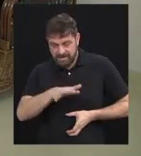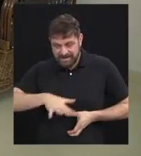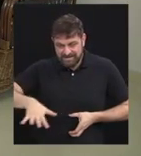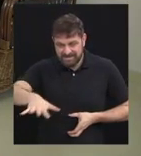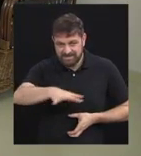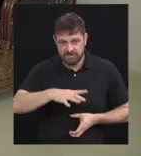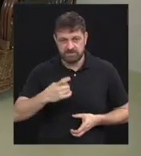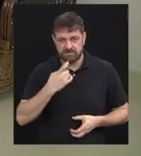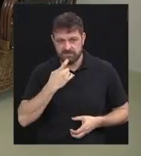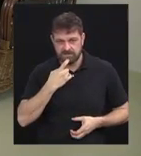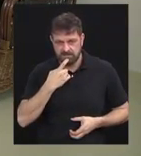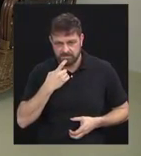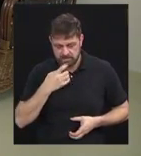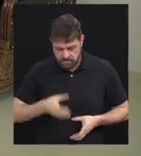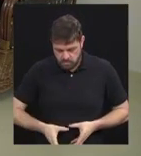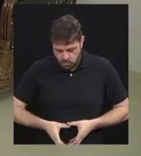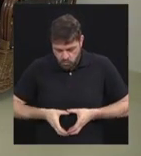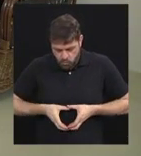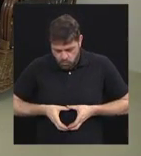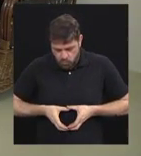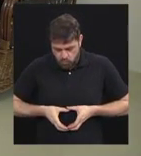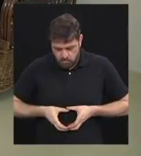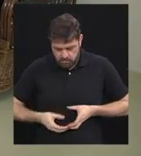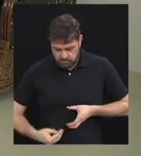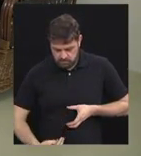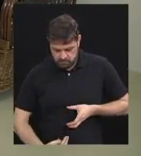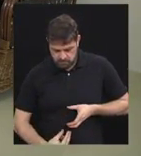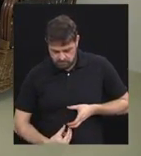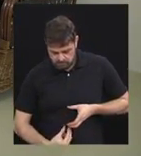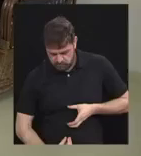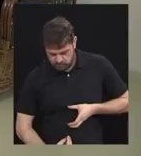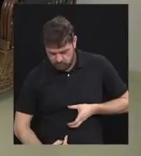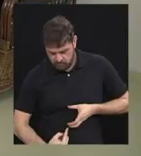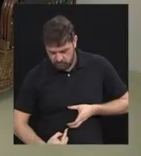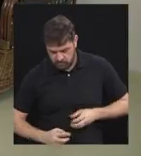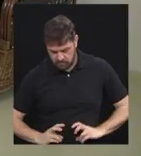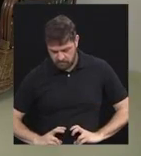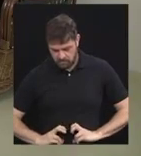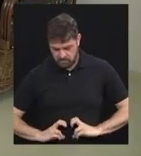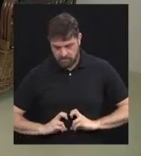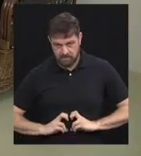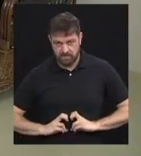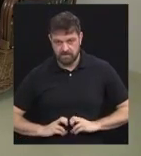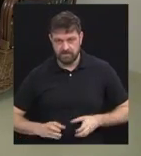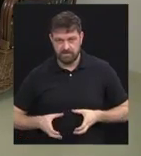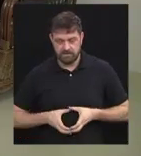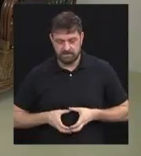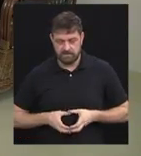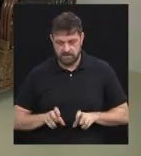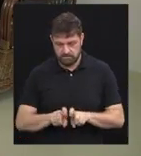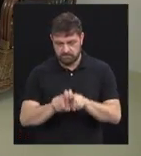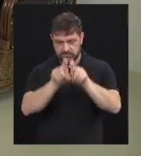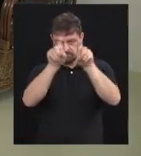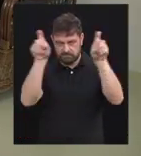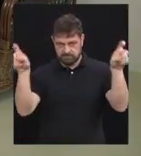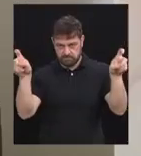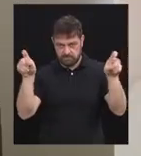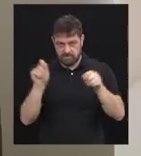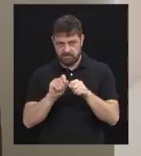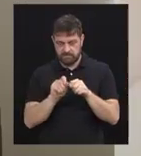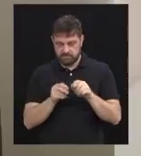região, felizmente, o câncer de colo de útero, nós temos, através do exame de Papa Nicolau, através